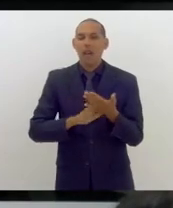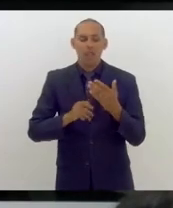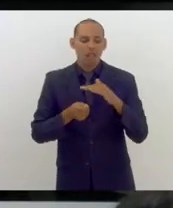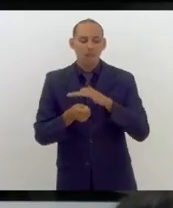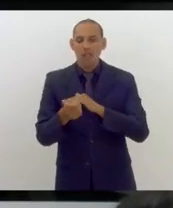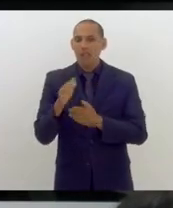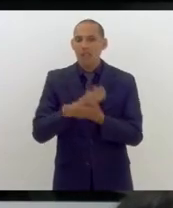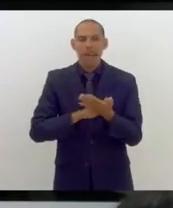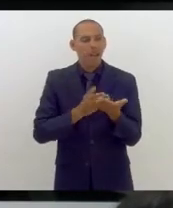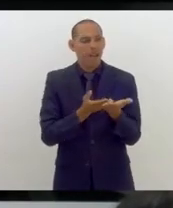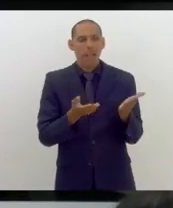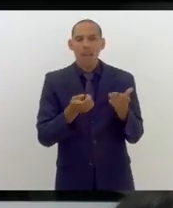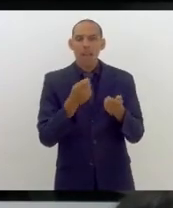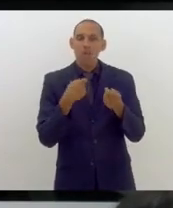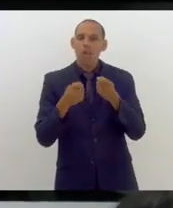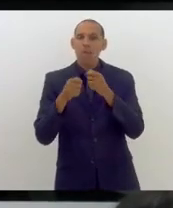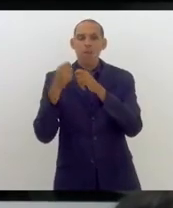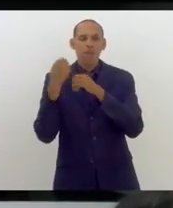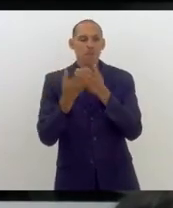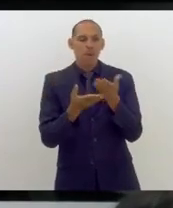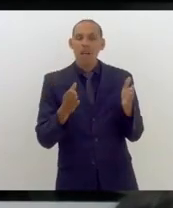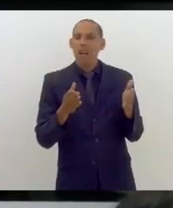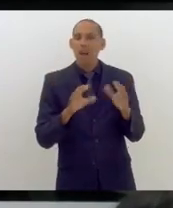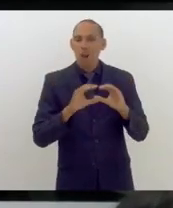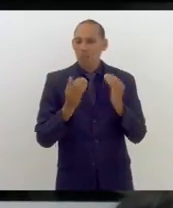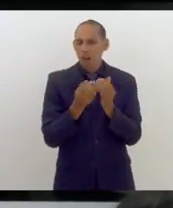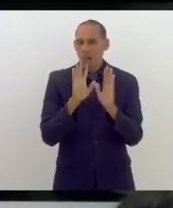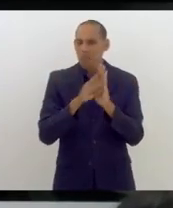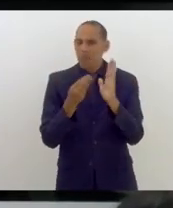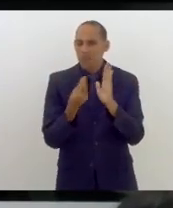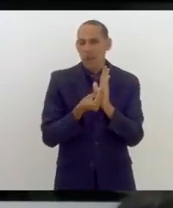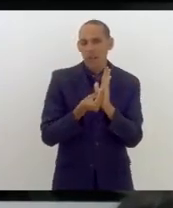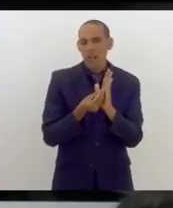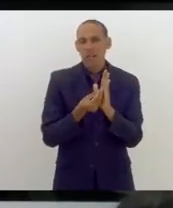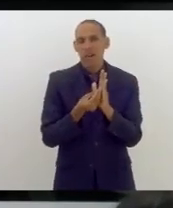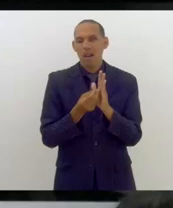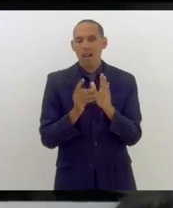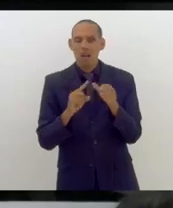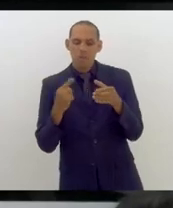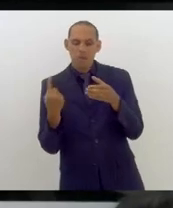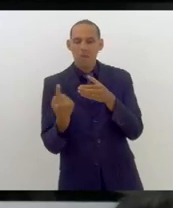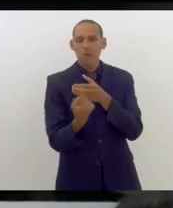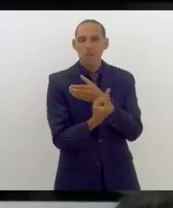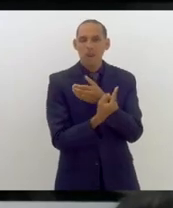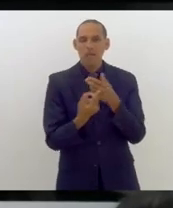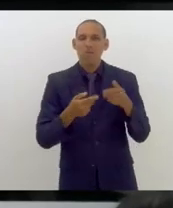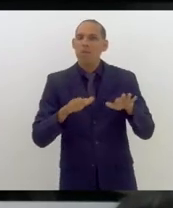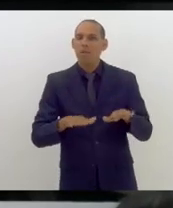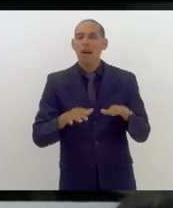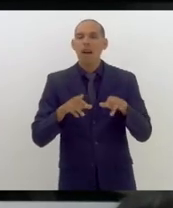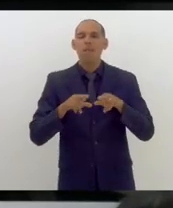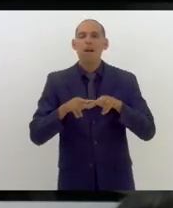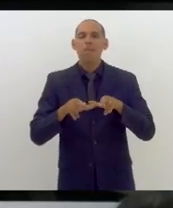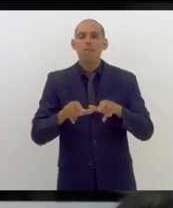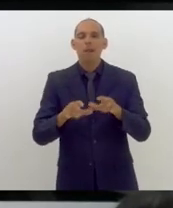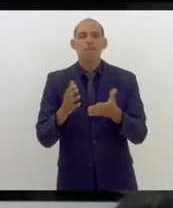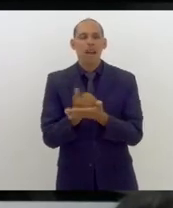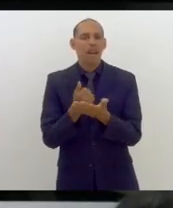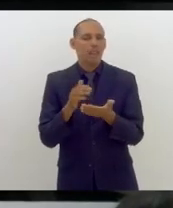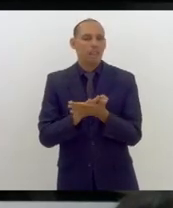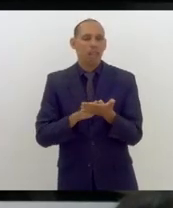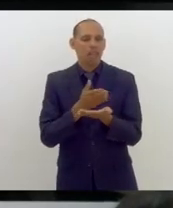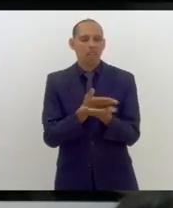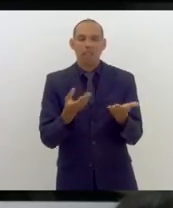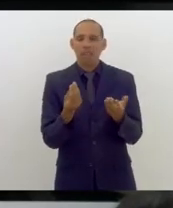aos pescadores a comunidade quilombola as comunidade remanescente as chamadas de catadores de caranguejo Isso é um absurdo